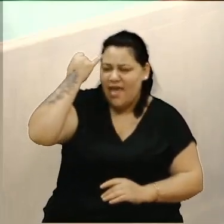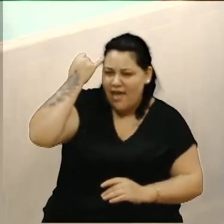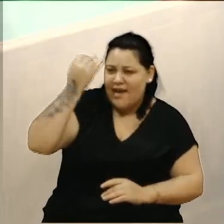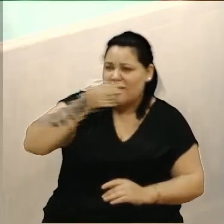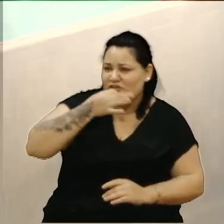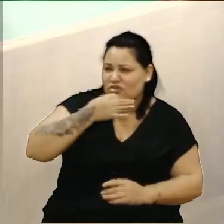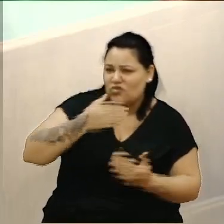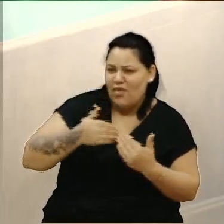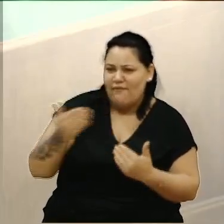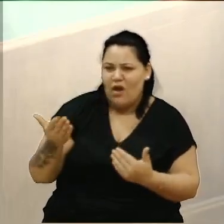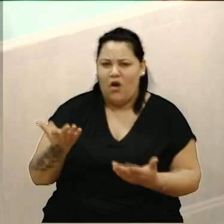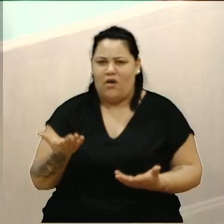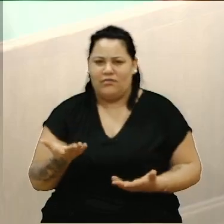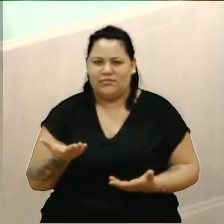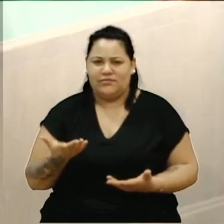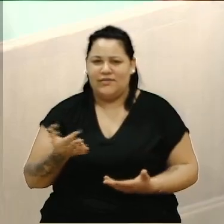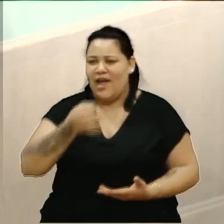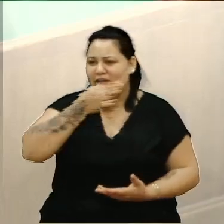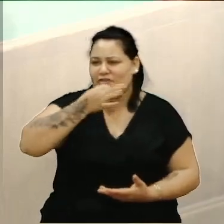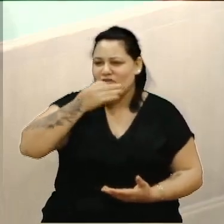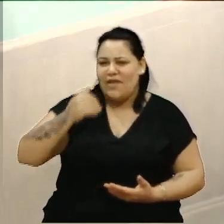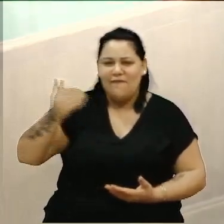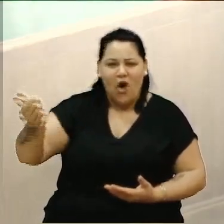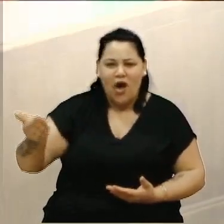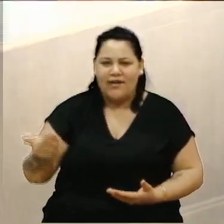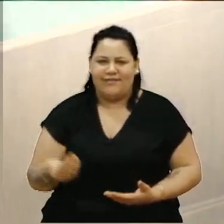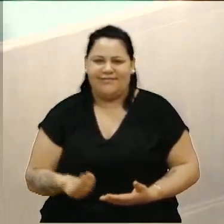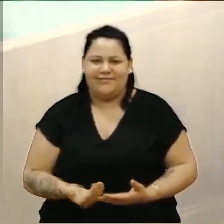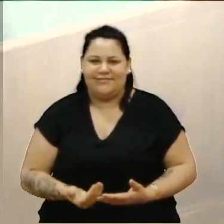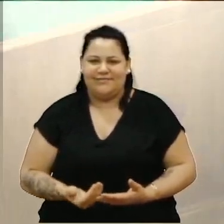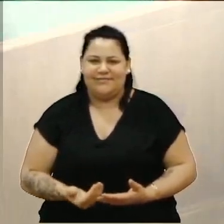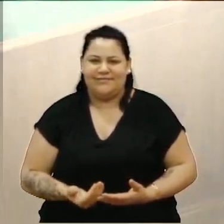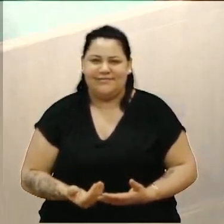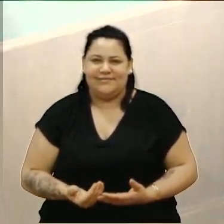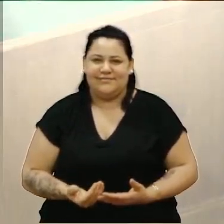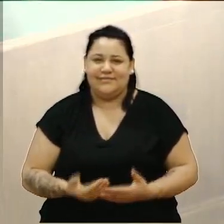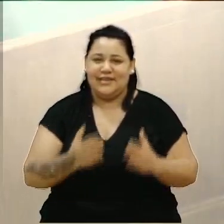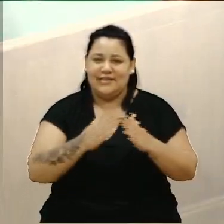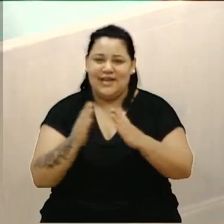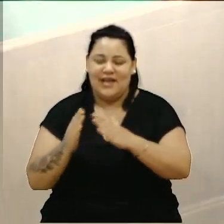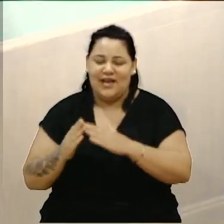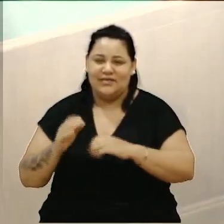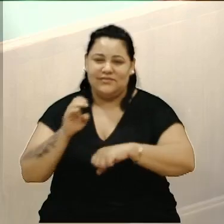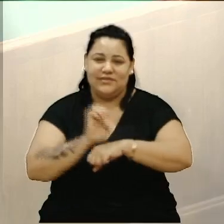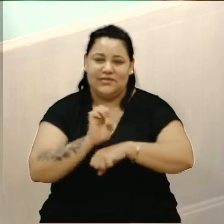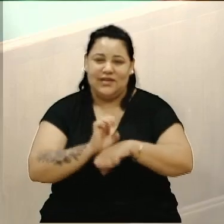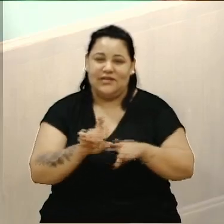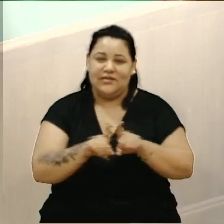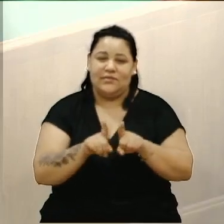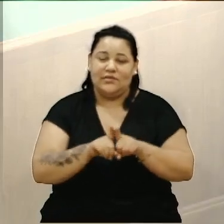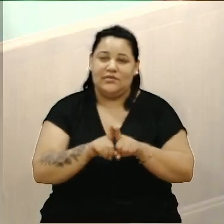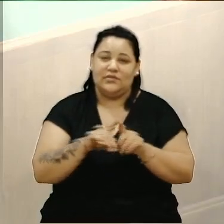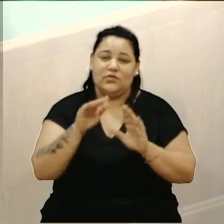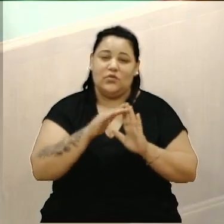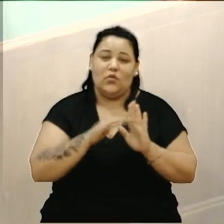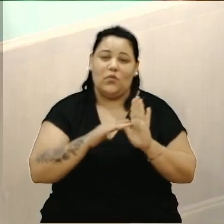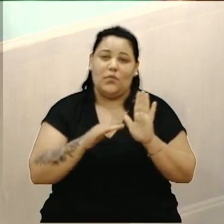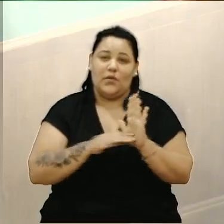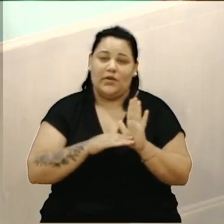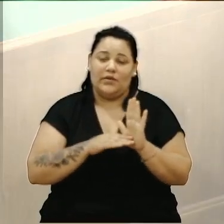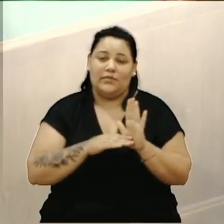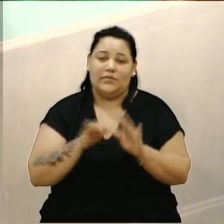fora? Caxias do Sul vai ficar fora das casas do Estado? Do programa Avançar do